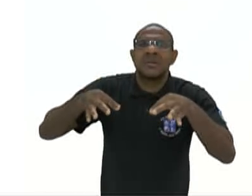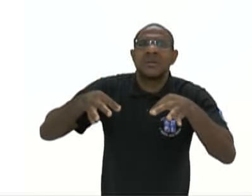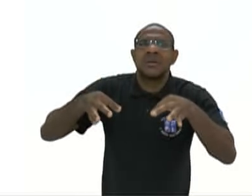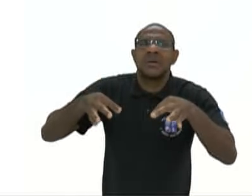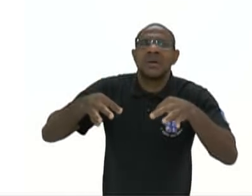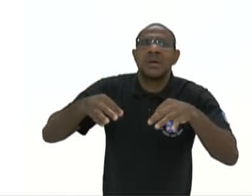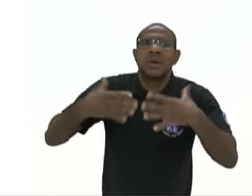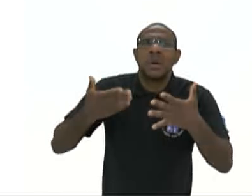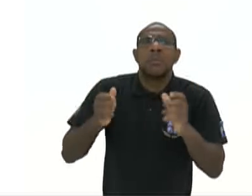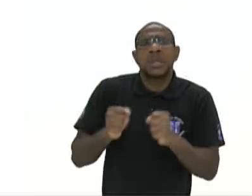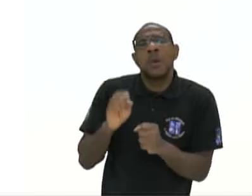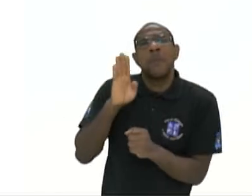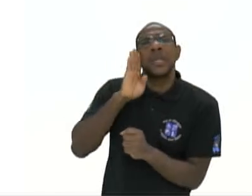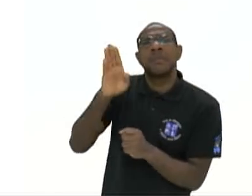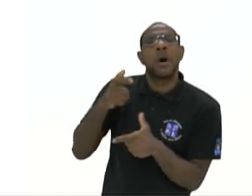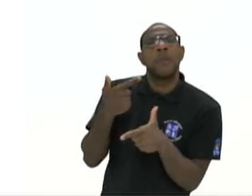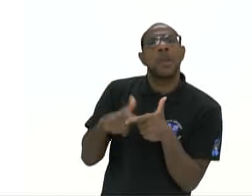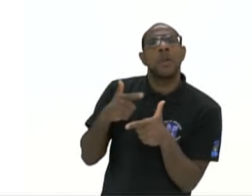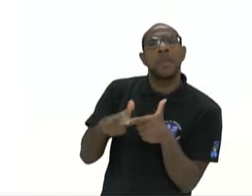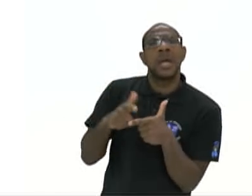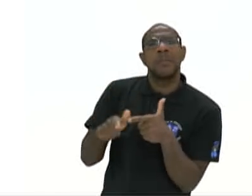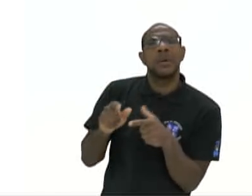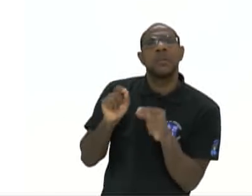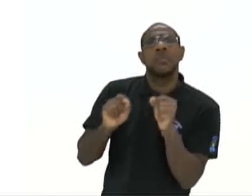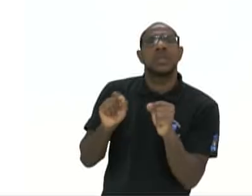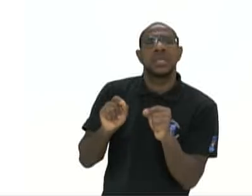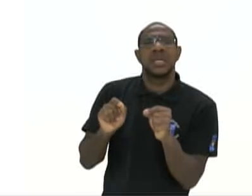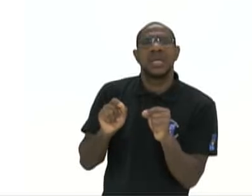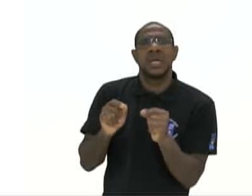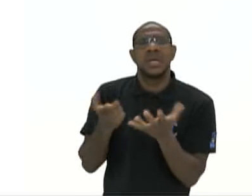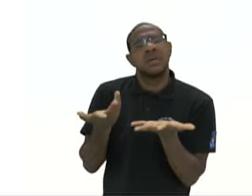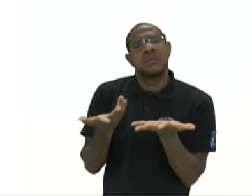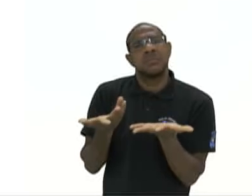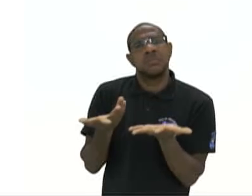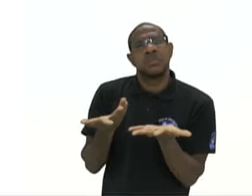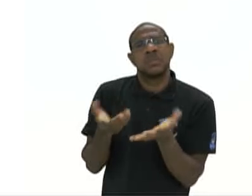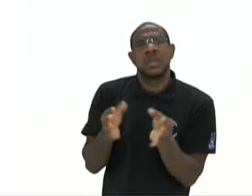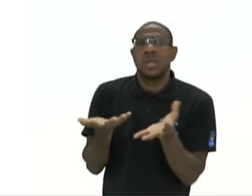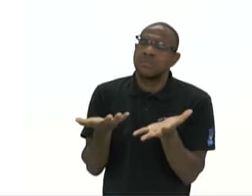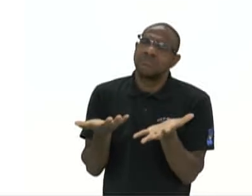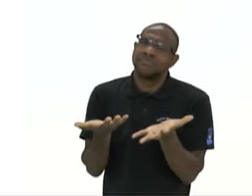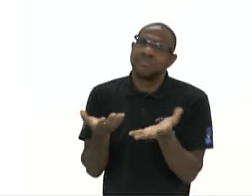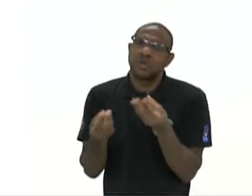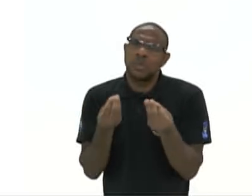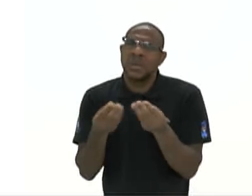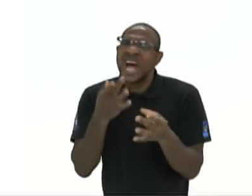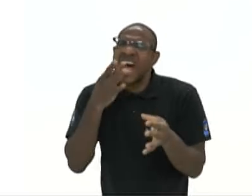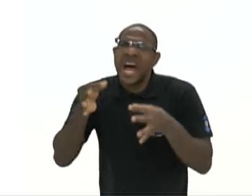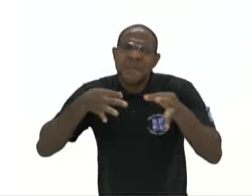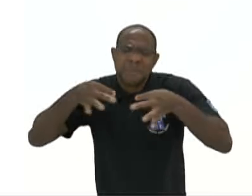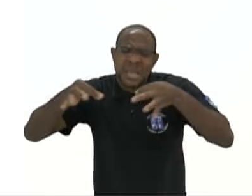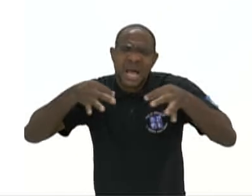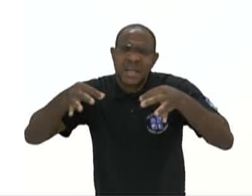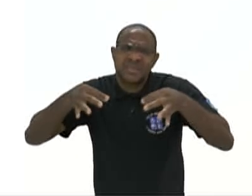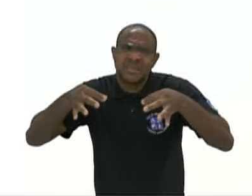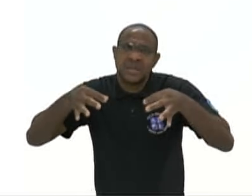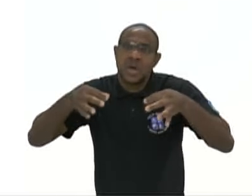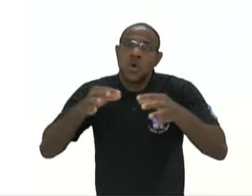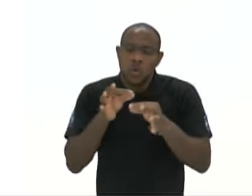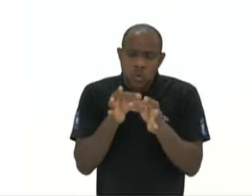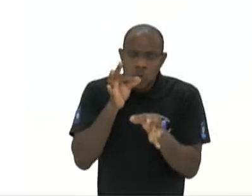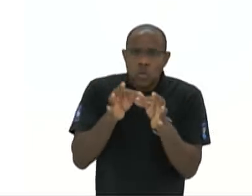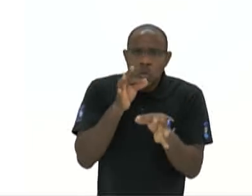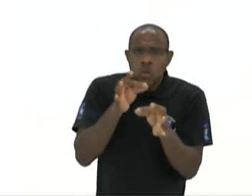principal problema quando o assunto é poluição por plásticos, o canudo funciona como uma porta de entrada